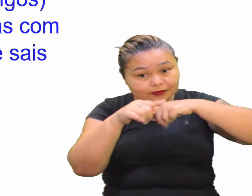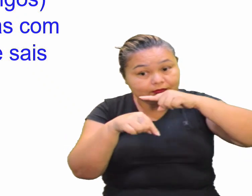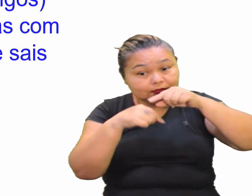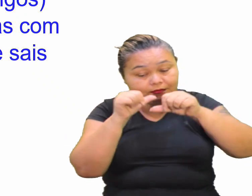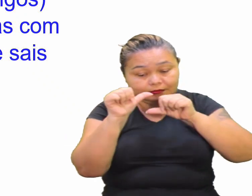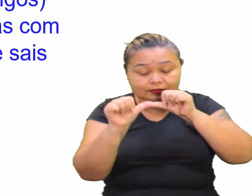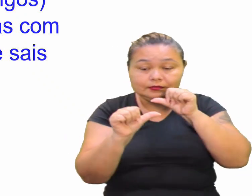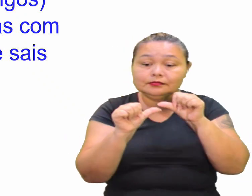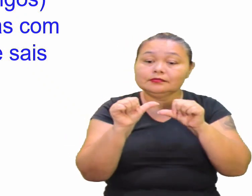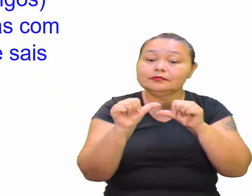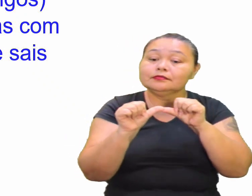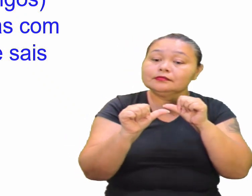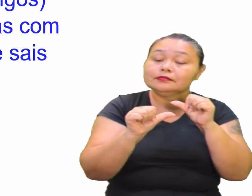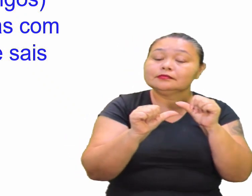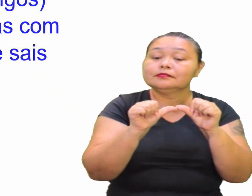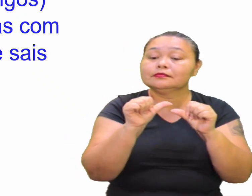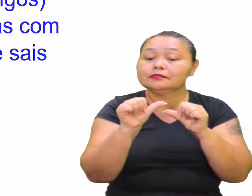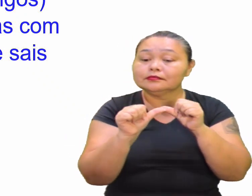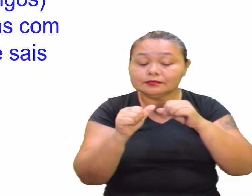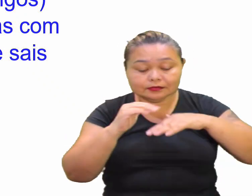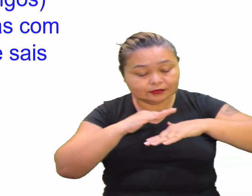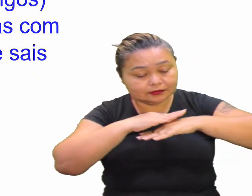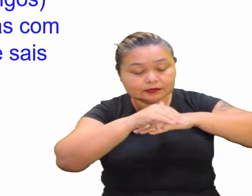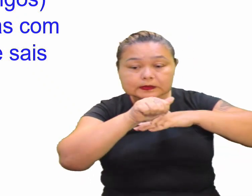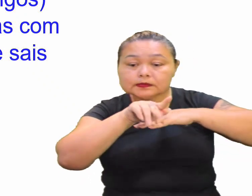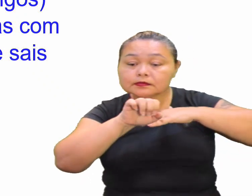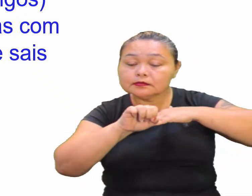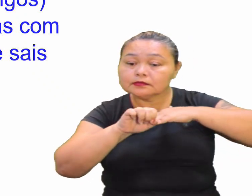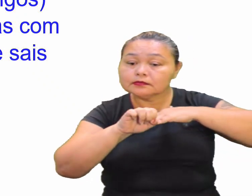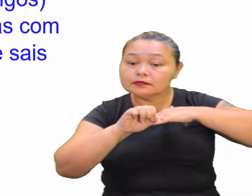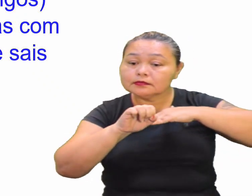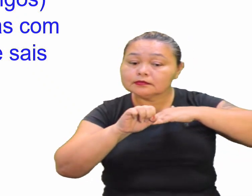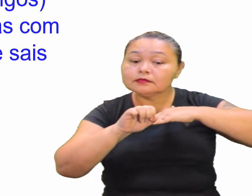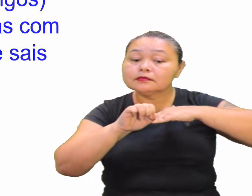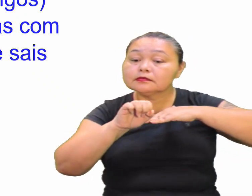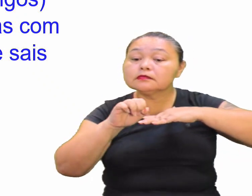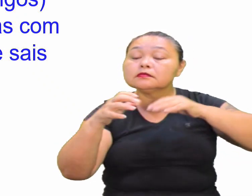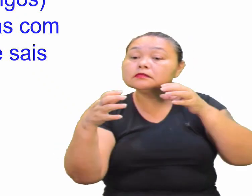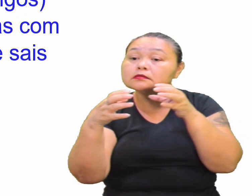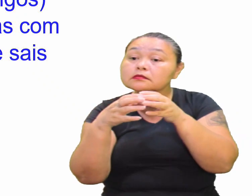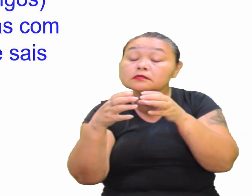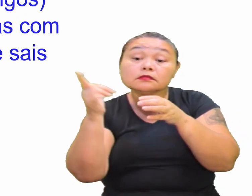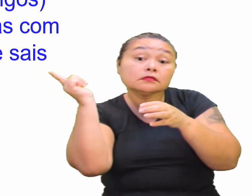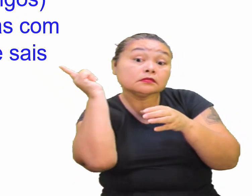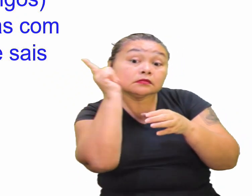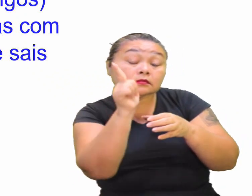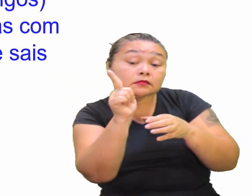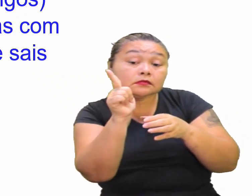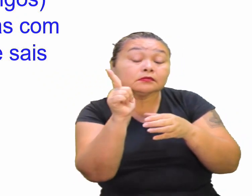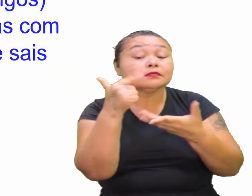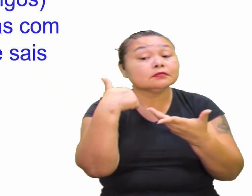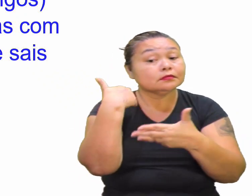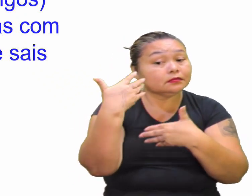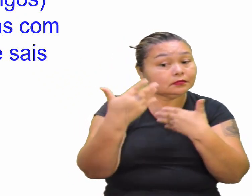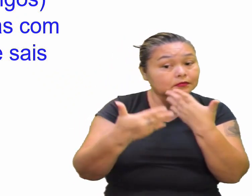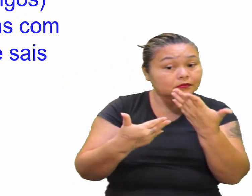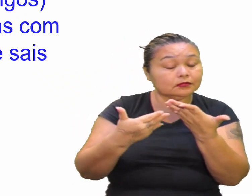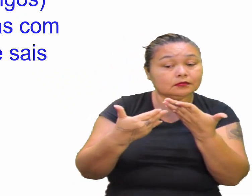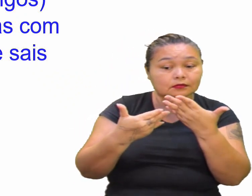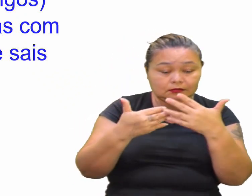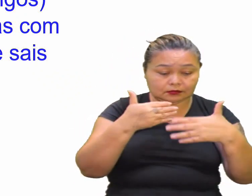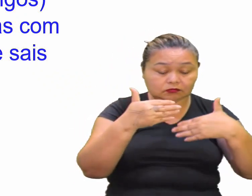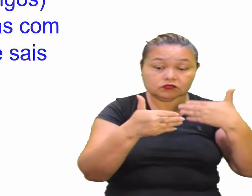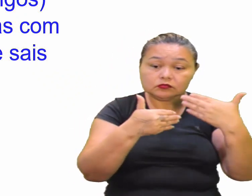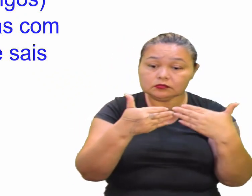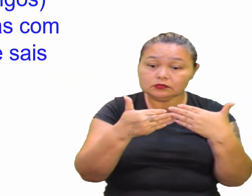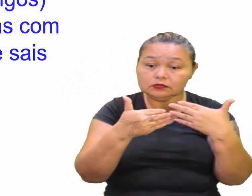estar mudando, alterando o solo, para que espécies, para que a gente chegue até então na fase,